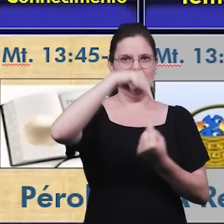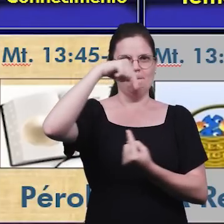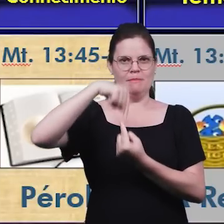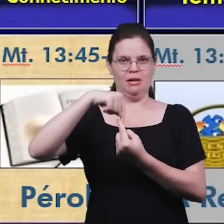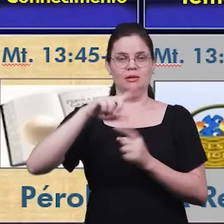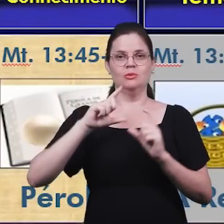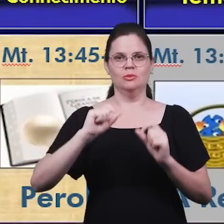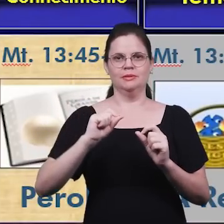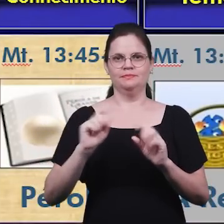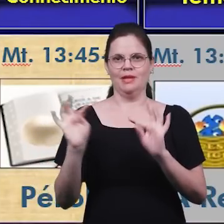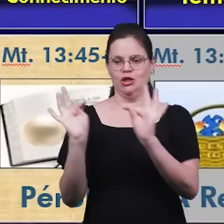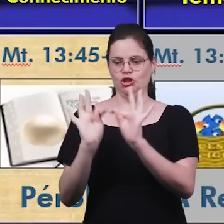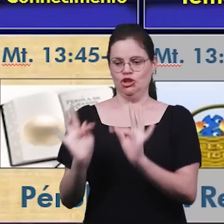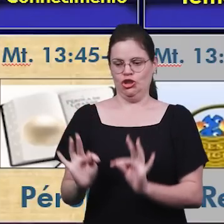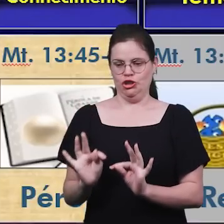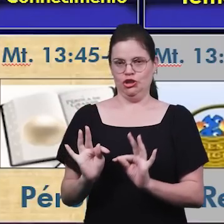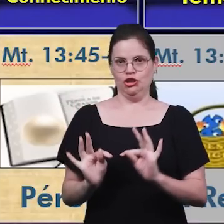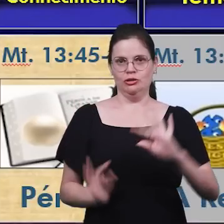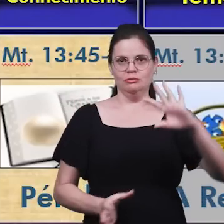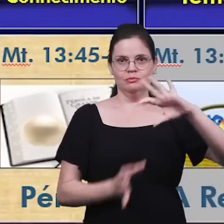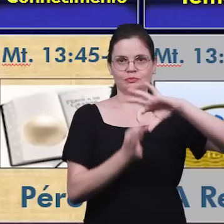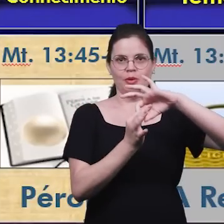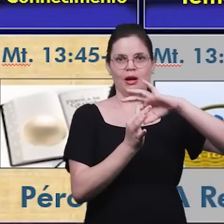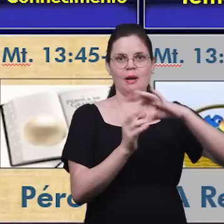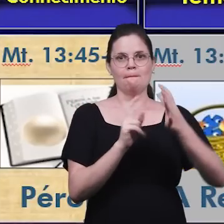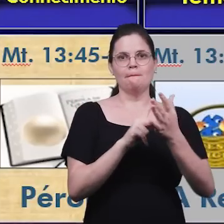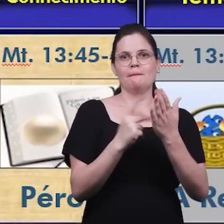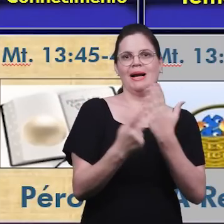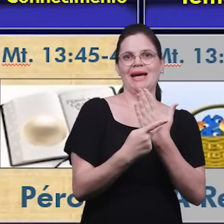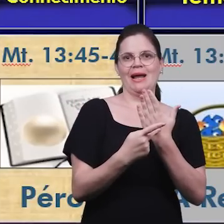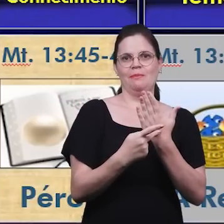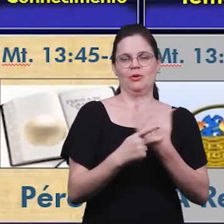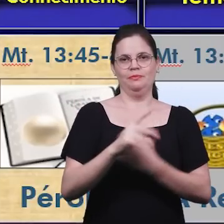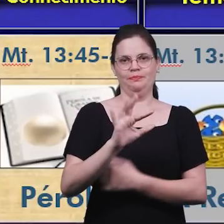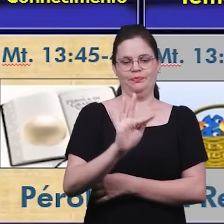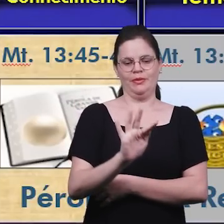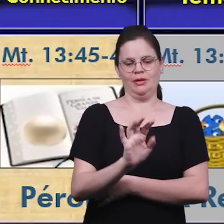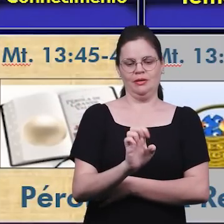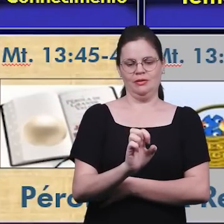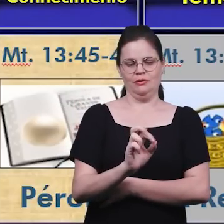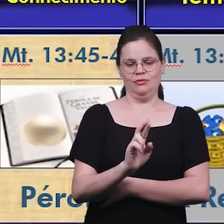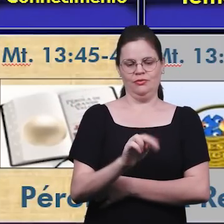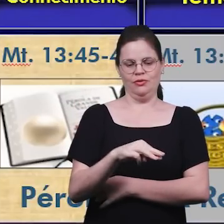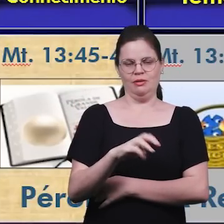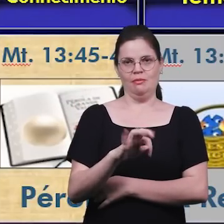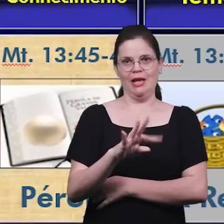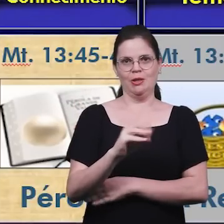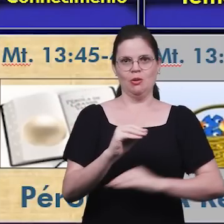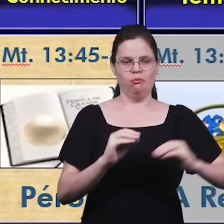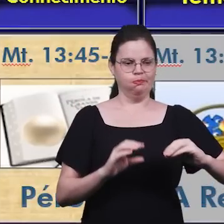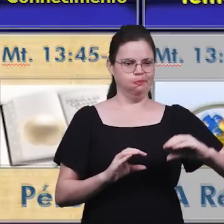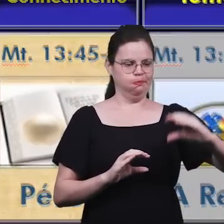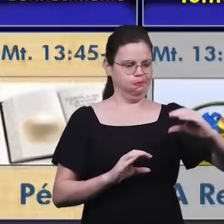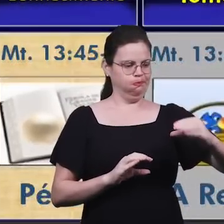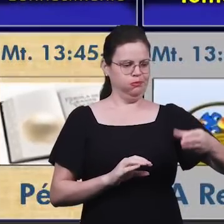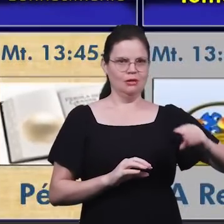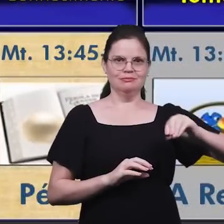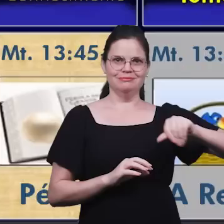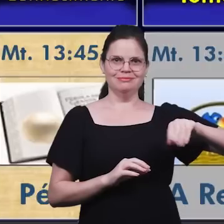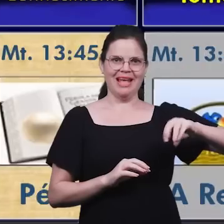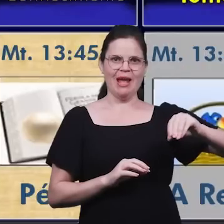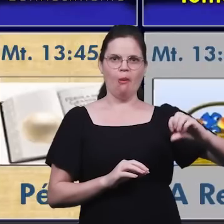a parábola do fermento que o Senhor Jesus contou. Então, na parábola do fermento, o Senhor Jesus faz